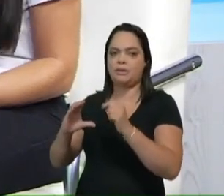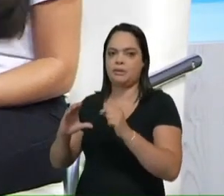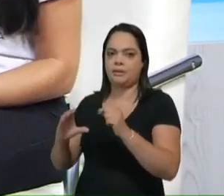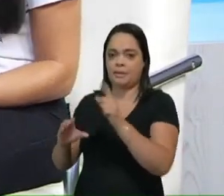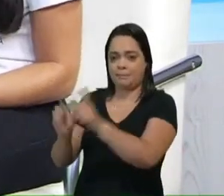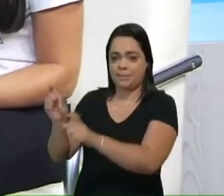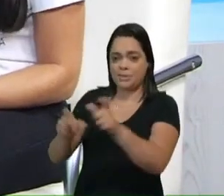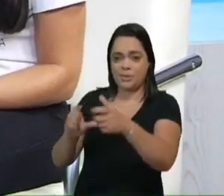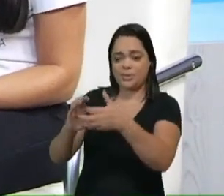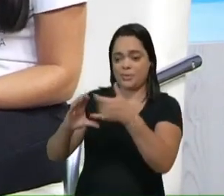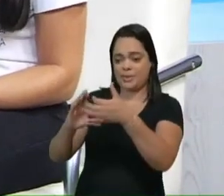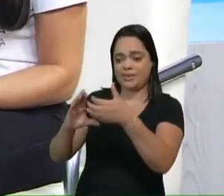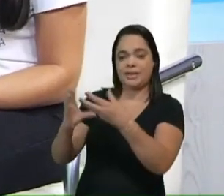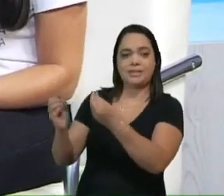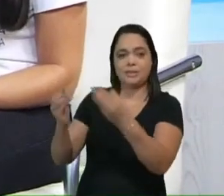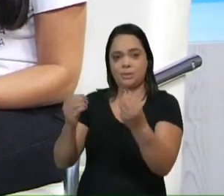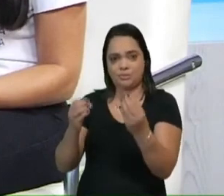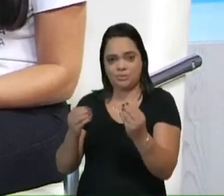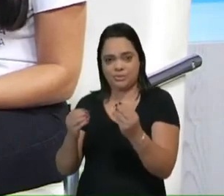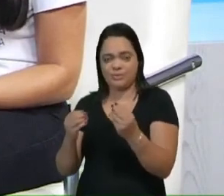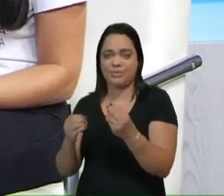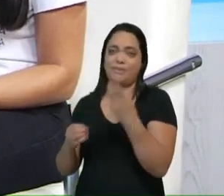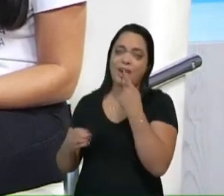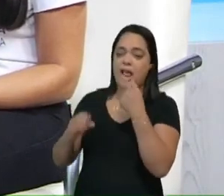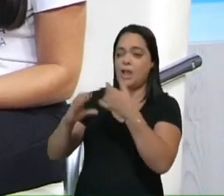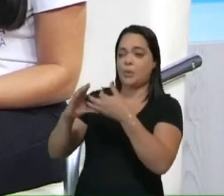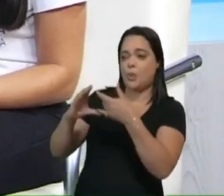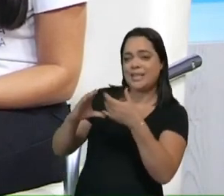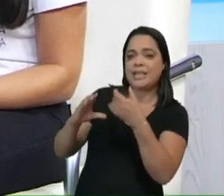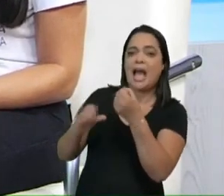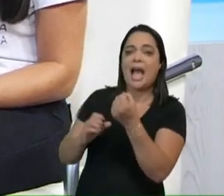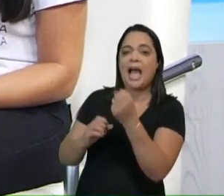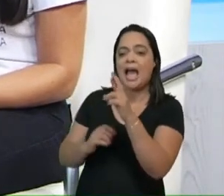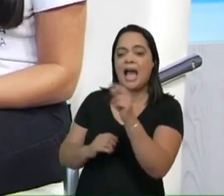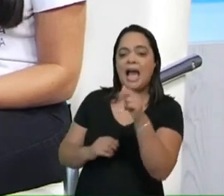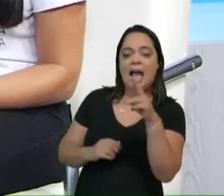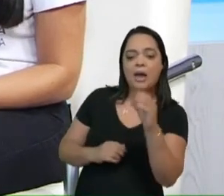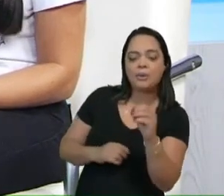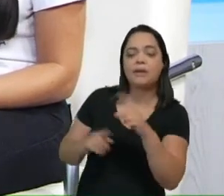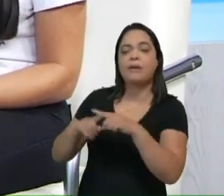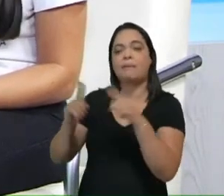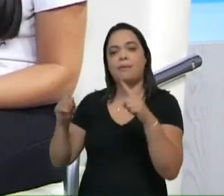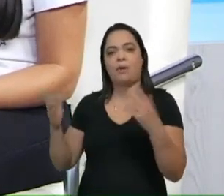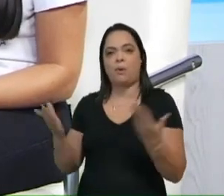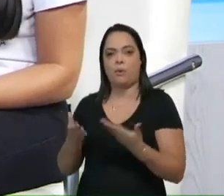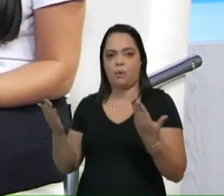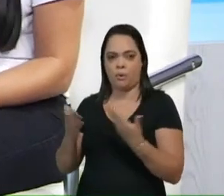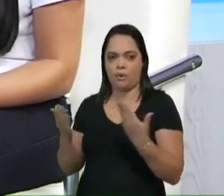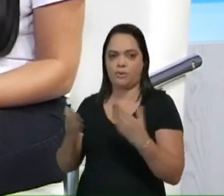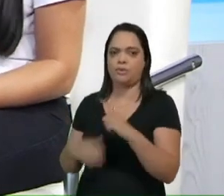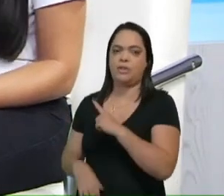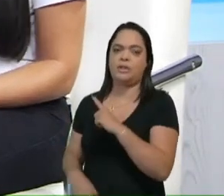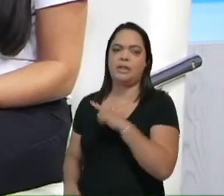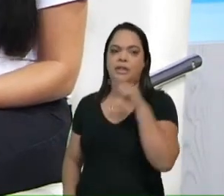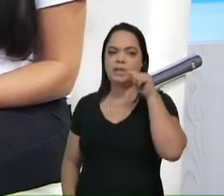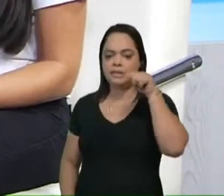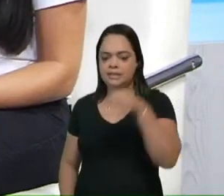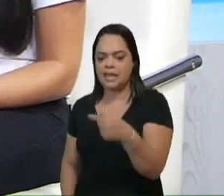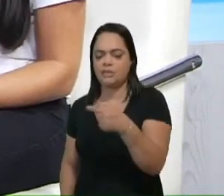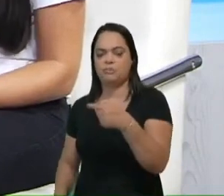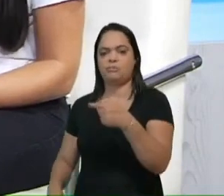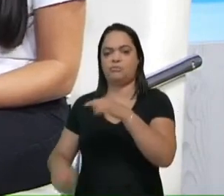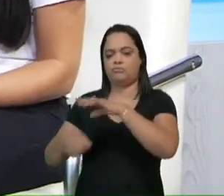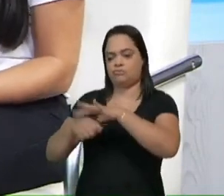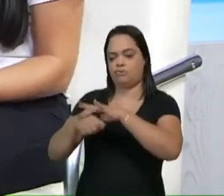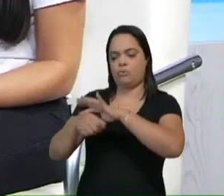muitos Então apesar de de raras essas doenças elas hoje né Já segundo a literatura já são 7.000 doenças